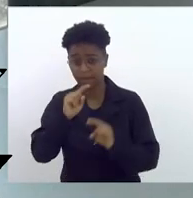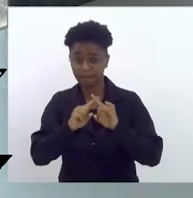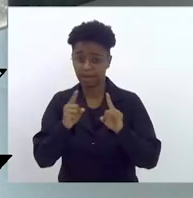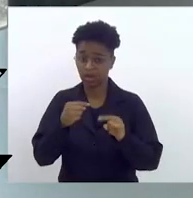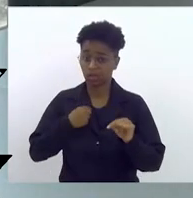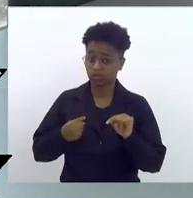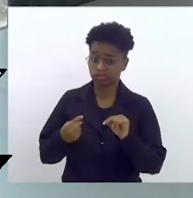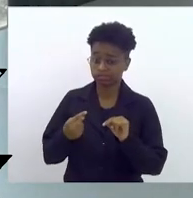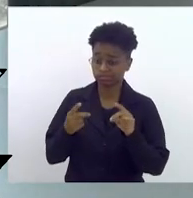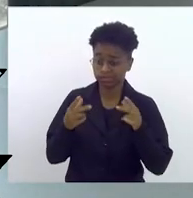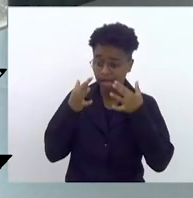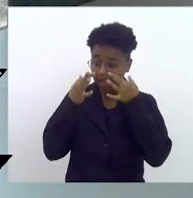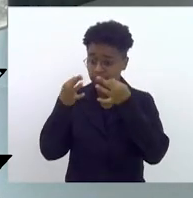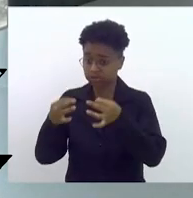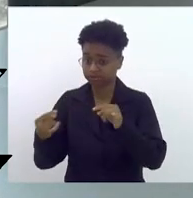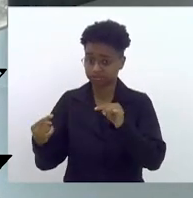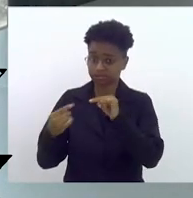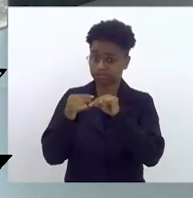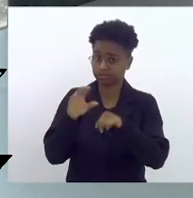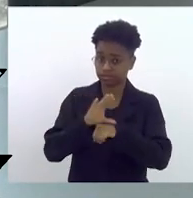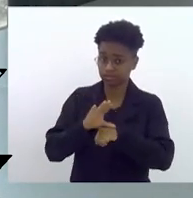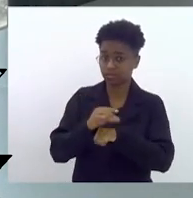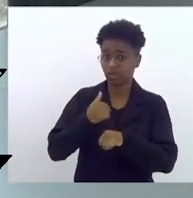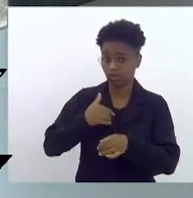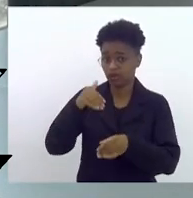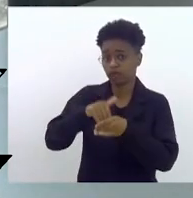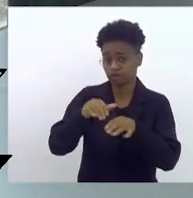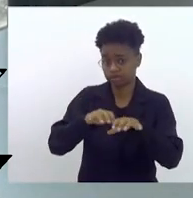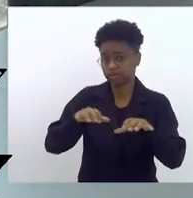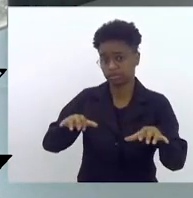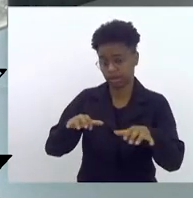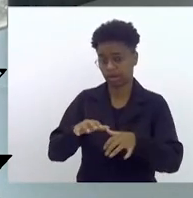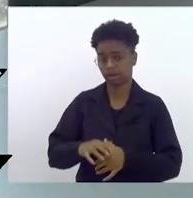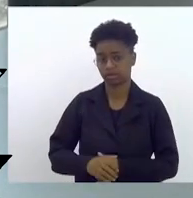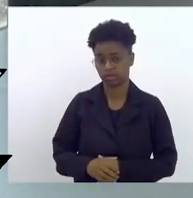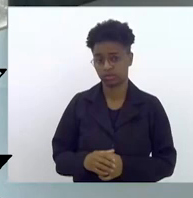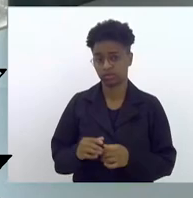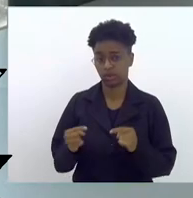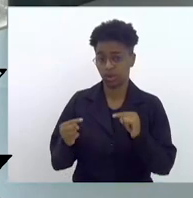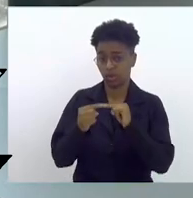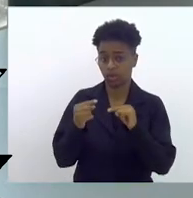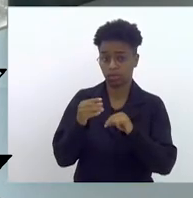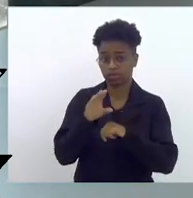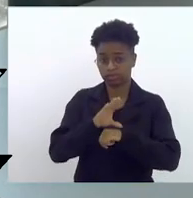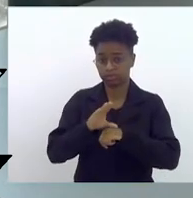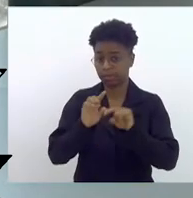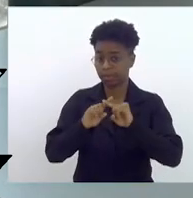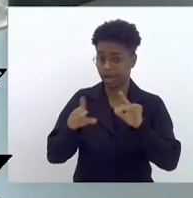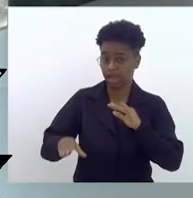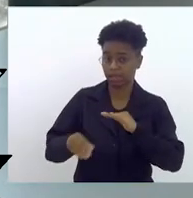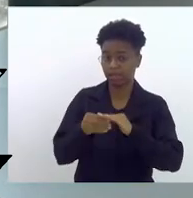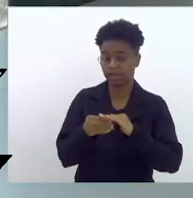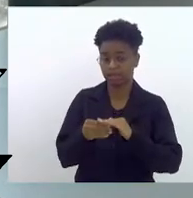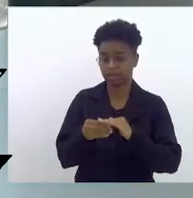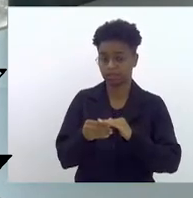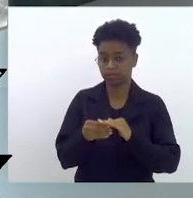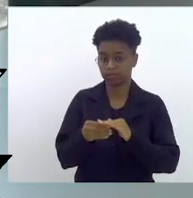da constitucionalidade eu apresentaria um voto em apartado pela constitucionalidade com emendas